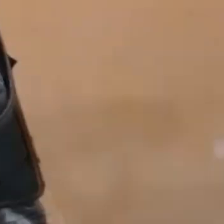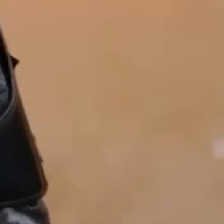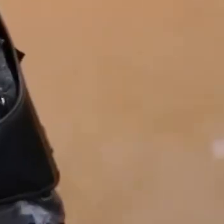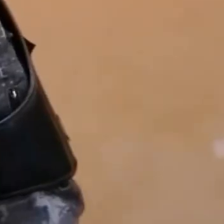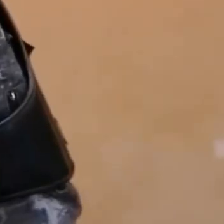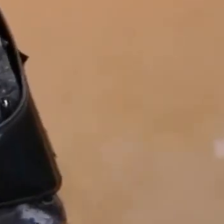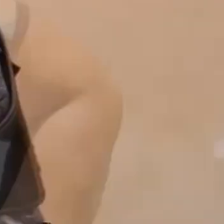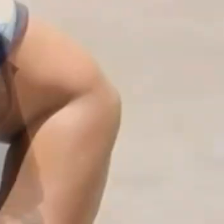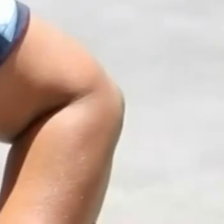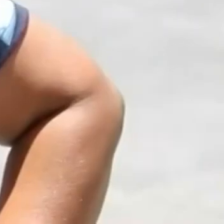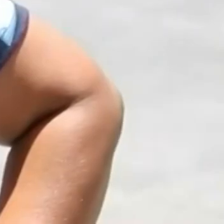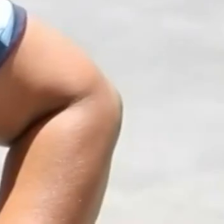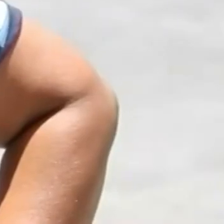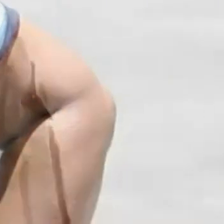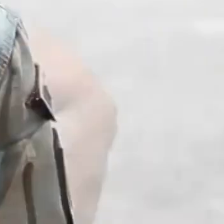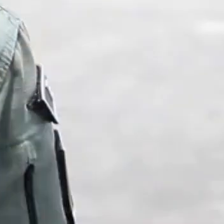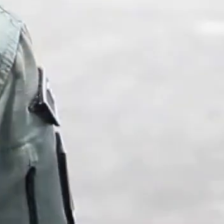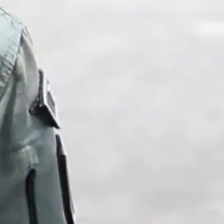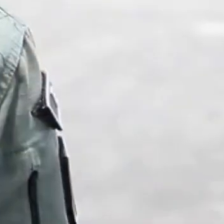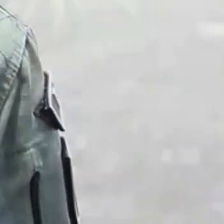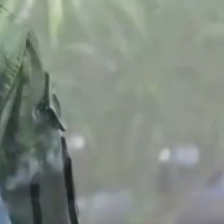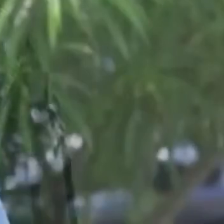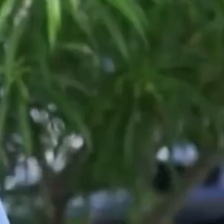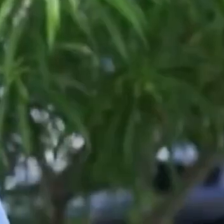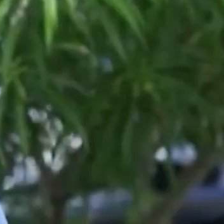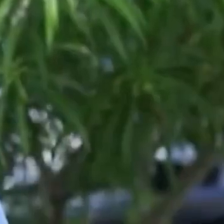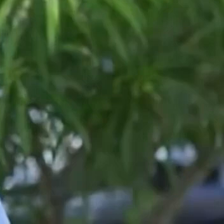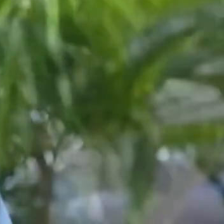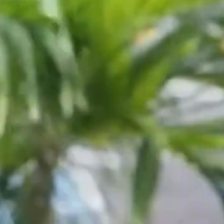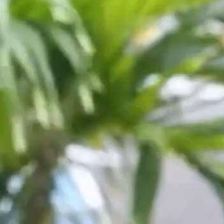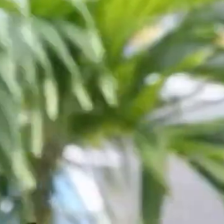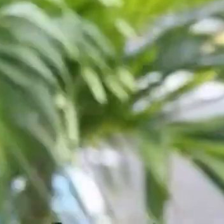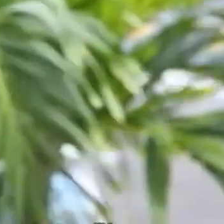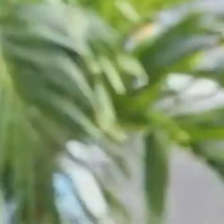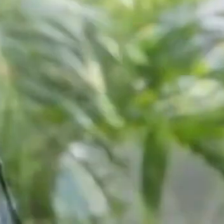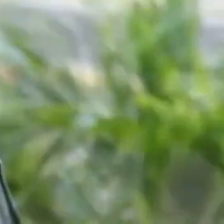São seres humanos defendendo seres humanos.